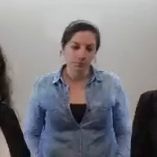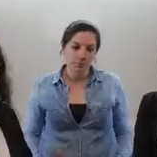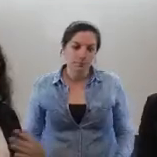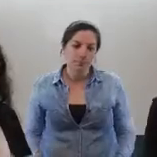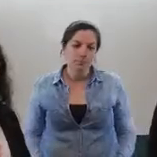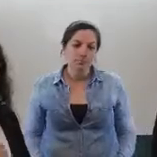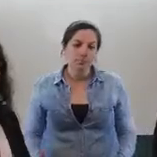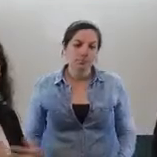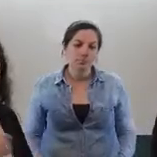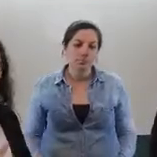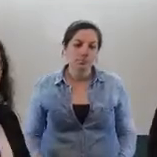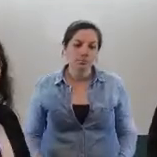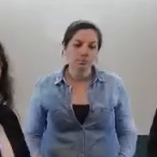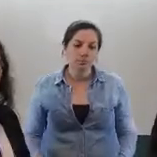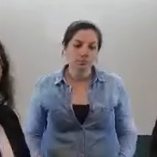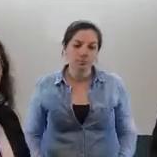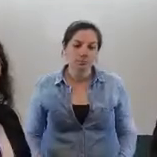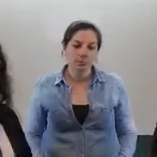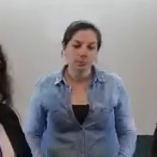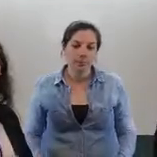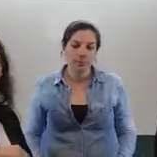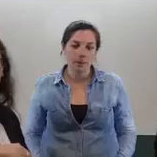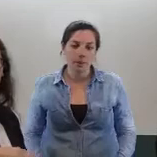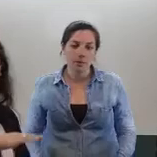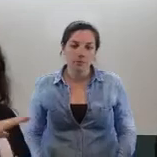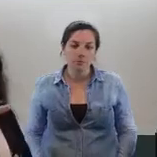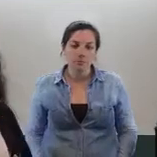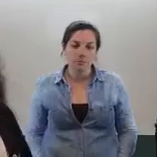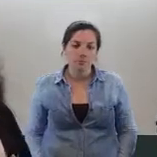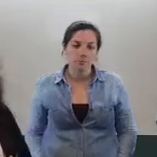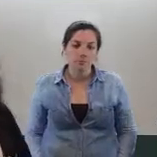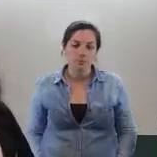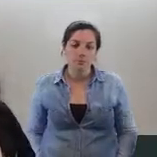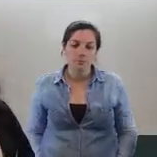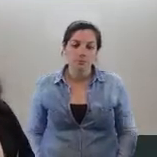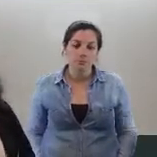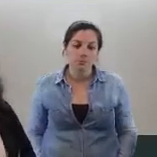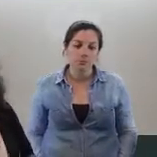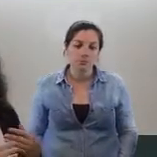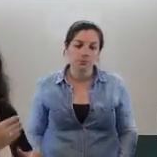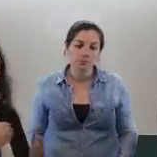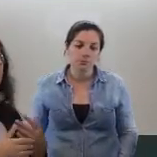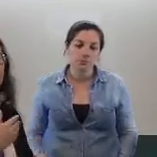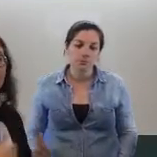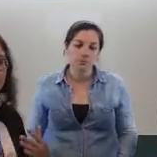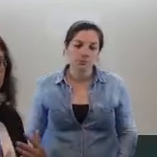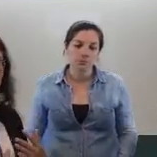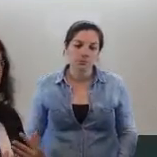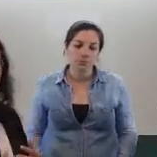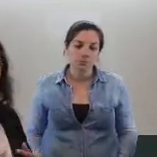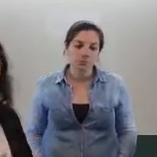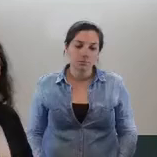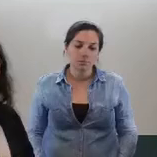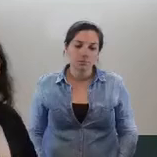na parte interna do trabalho, que é dentro do trabalho, então a gente tem os elementos pré-textuais, que antecedem assim, o